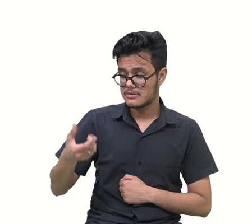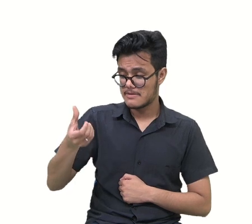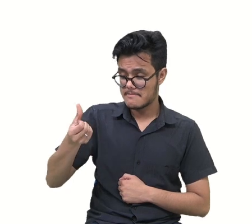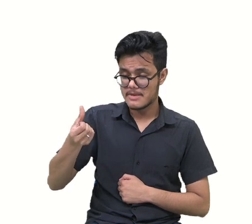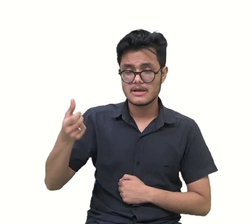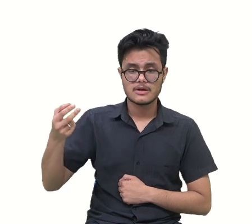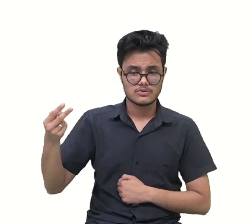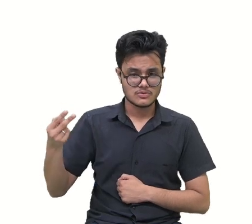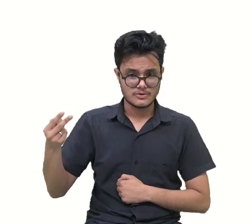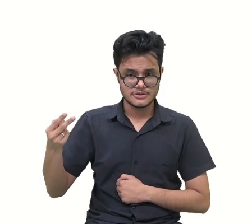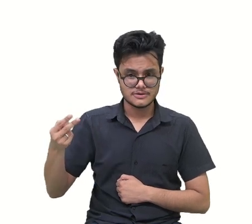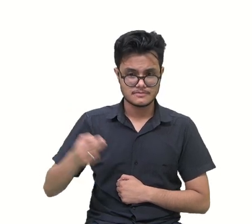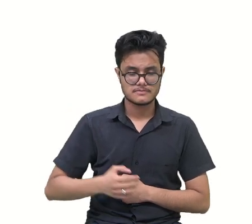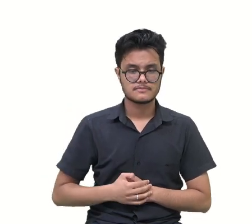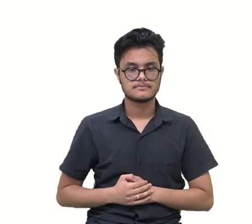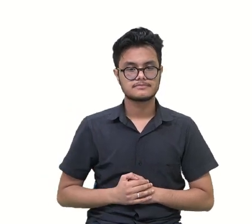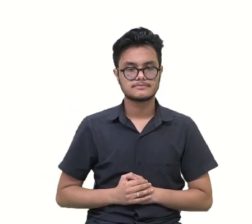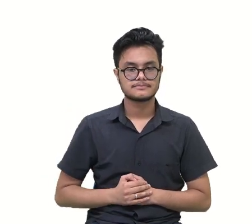1909,62.